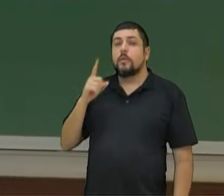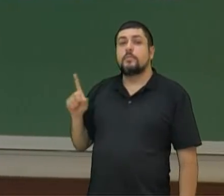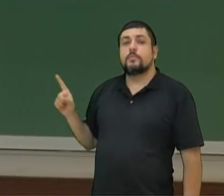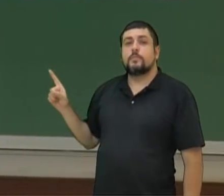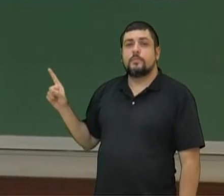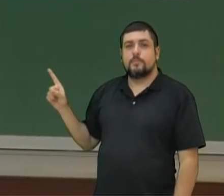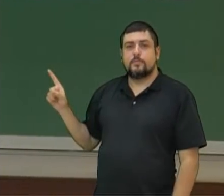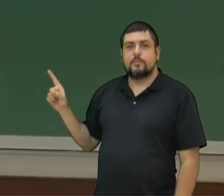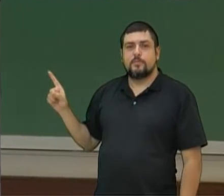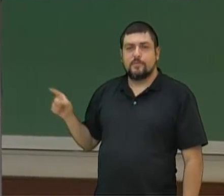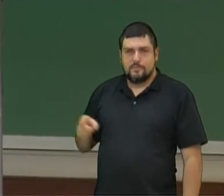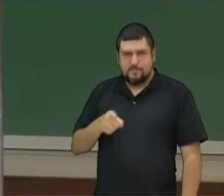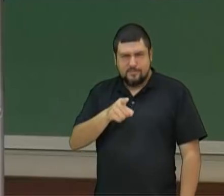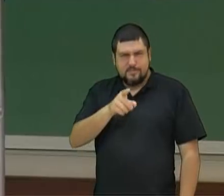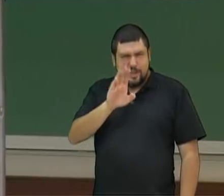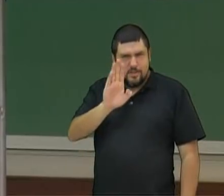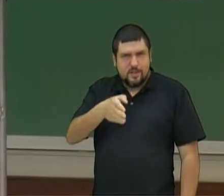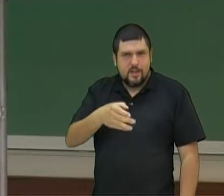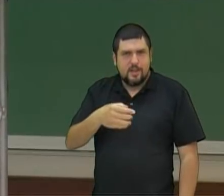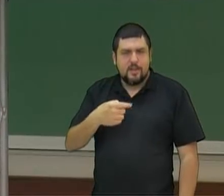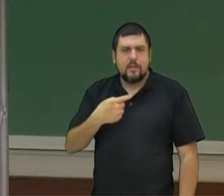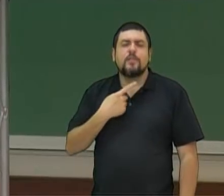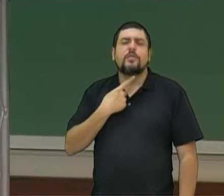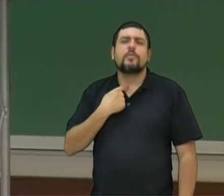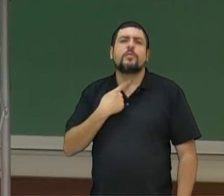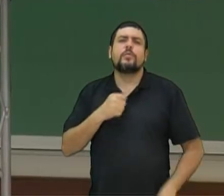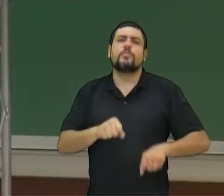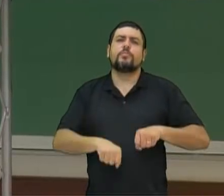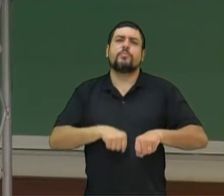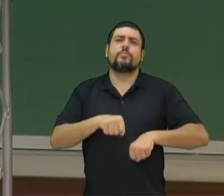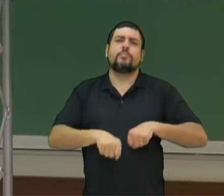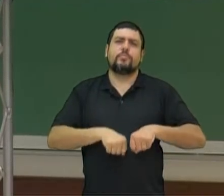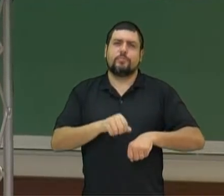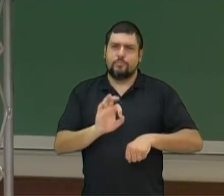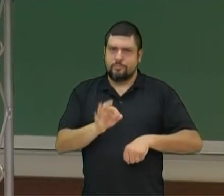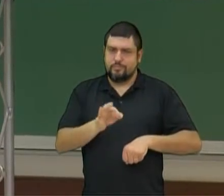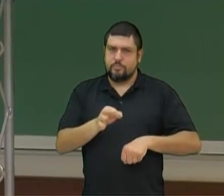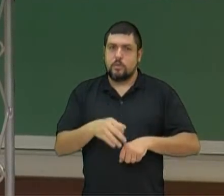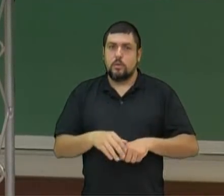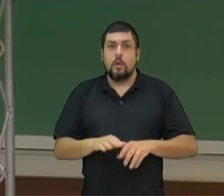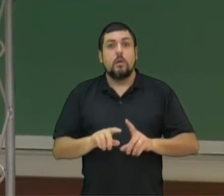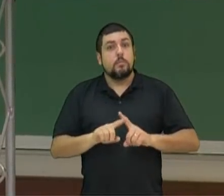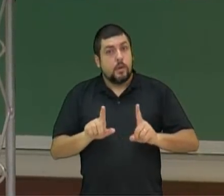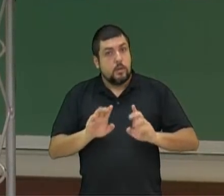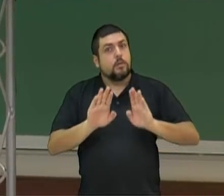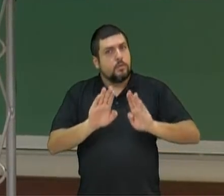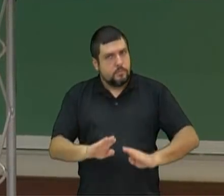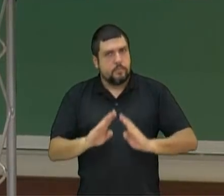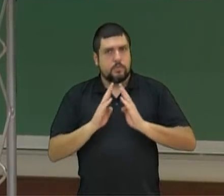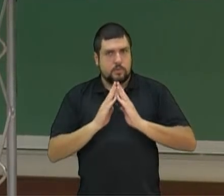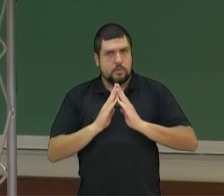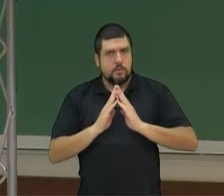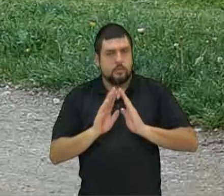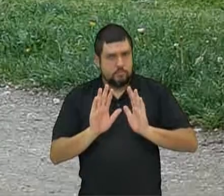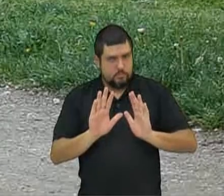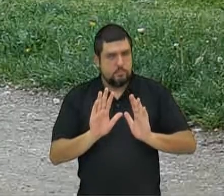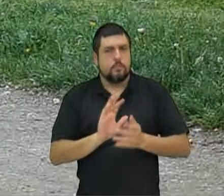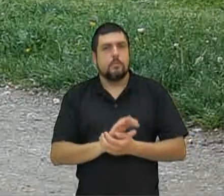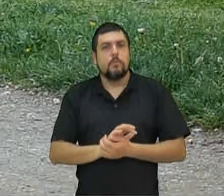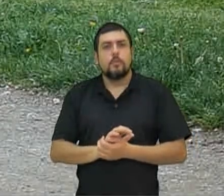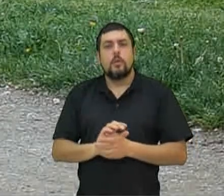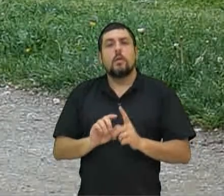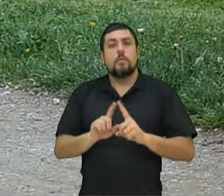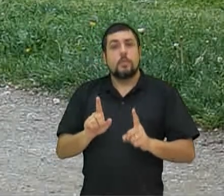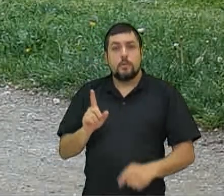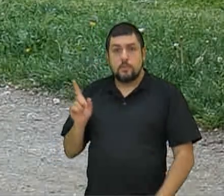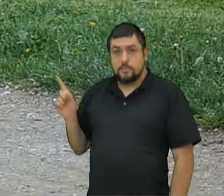identificam? Ai, que saudade de andar de bicicleta, né? Lembrando, se puder, fique em casa. Mas eu trago essa situação porque tem a